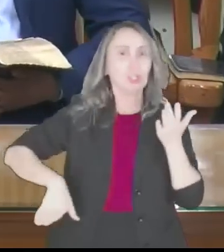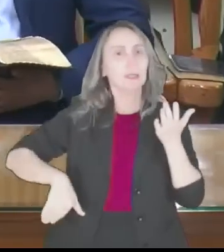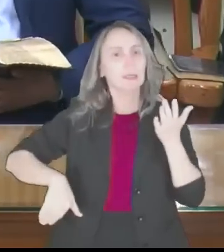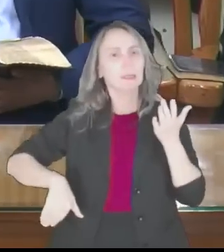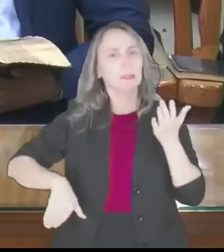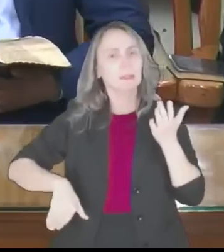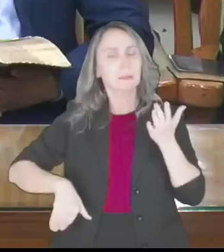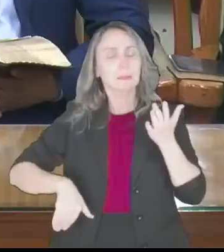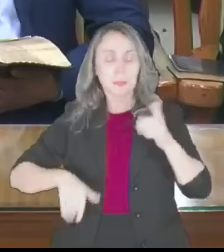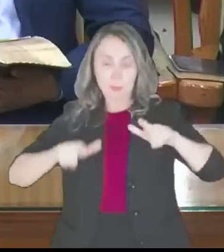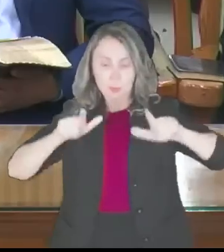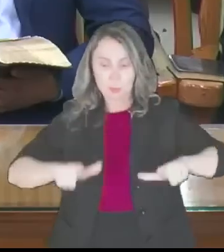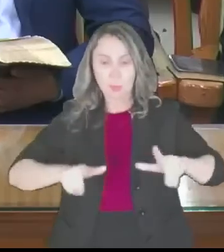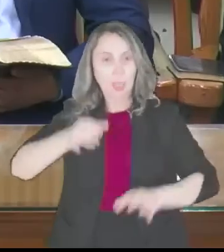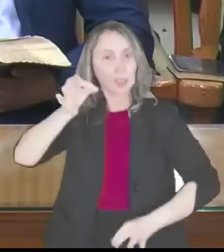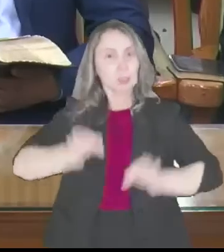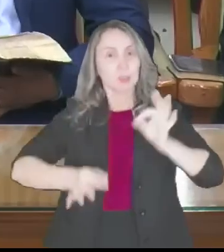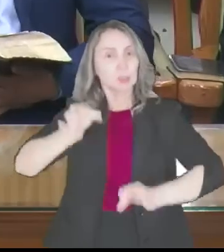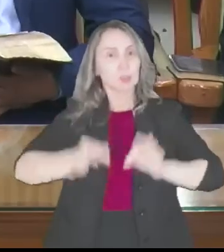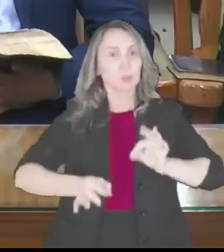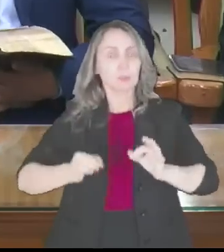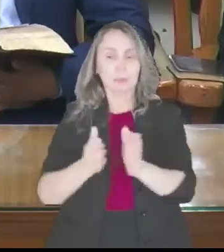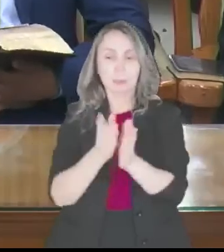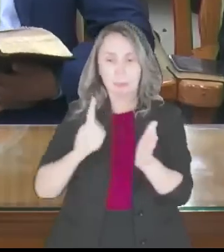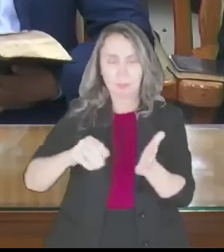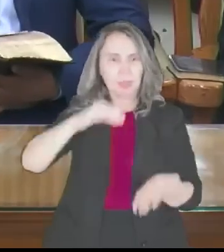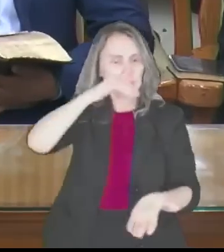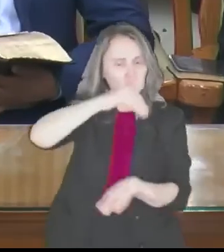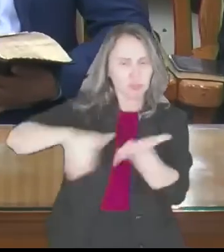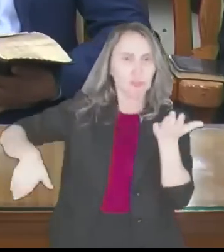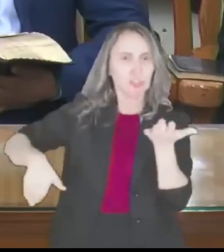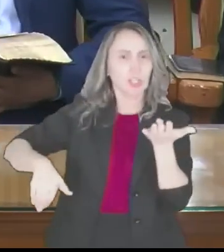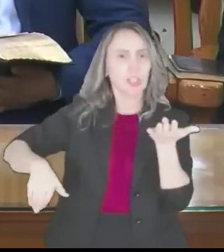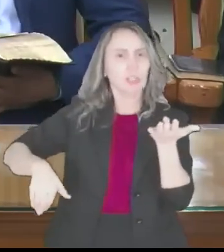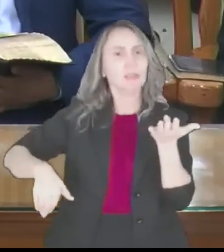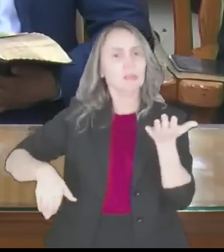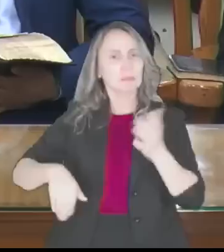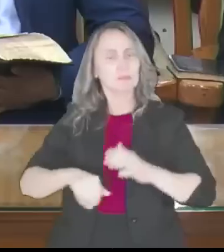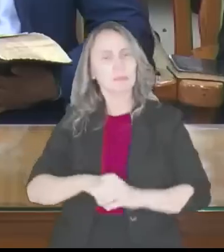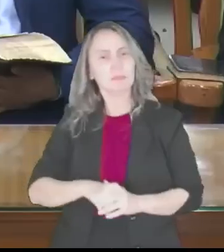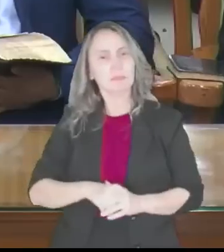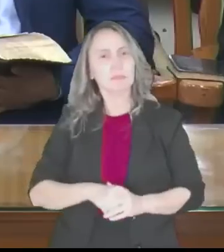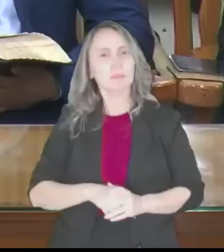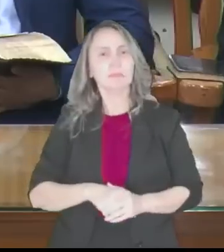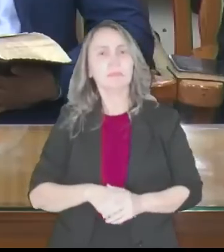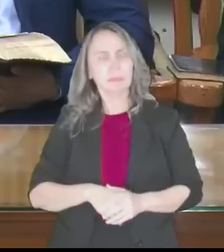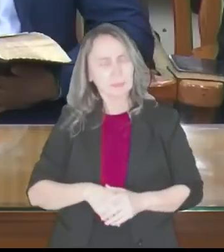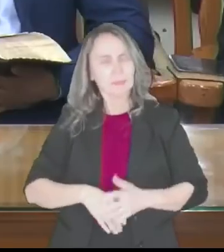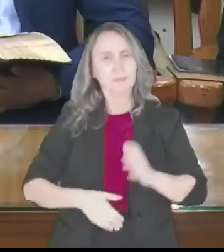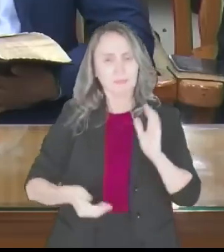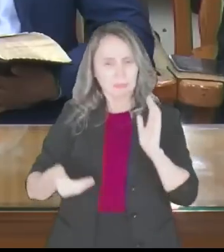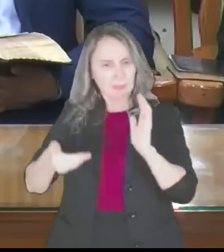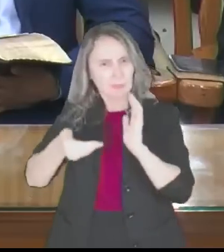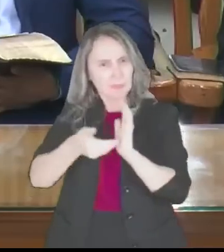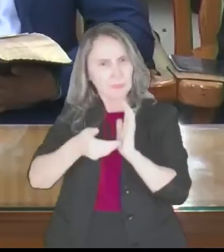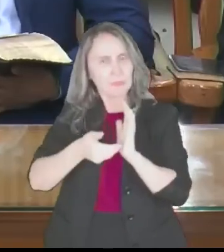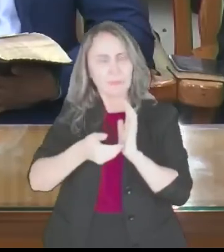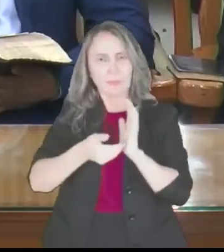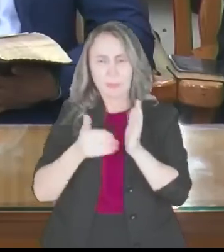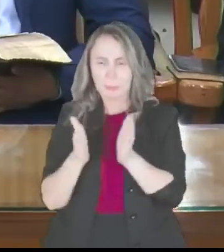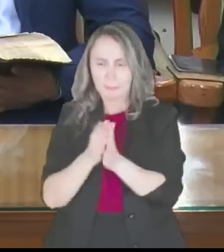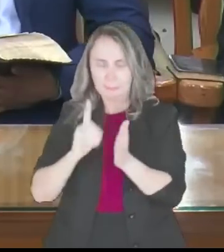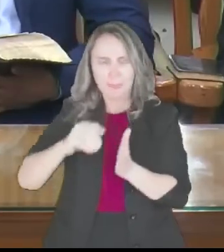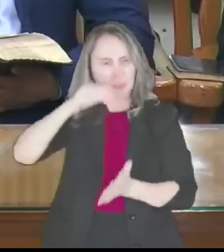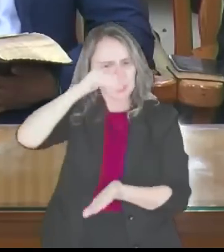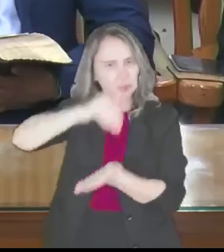Bíblia nas aberturas de sessão de Câmara e de Assembleia Legislativa. Eles estão chutando a lâmpada, mas ninguém pode com